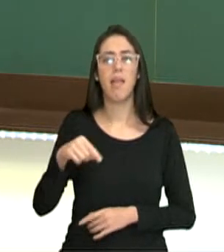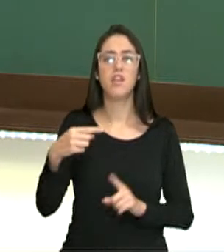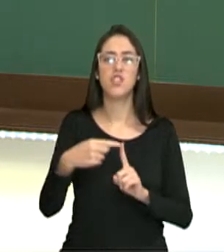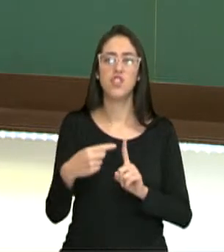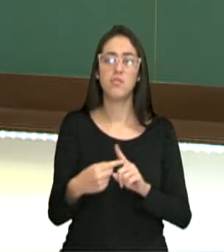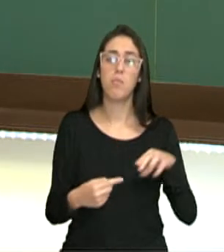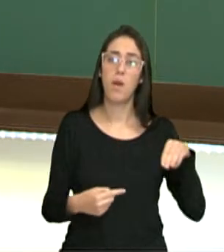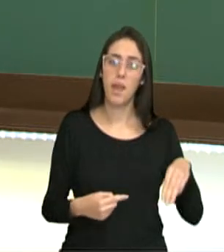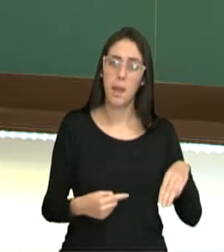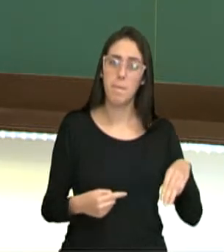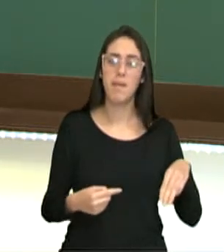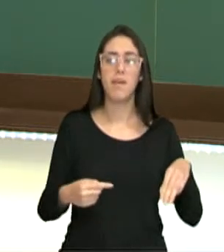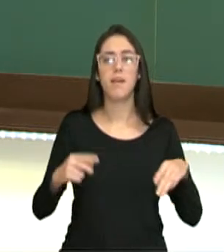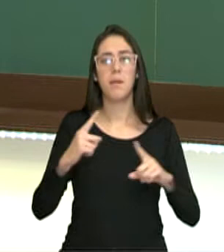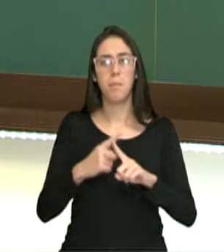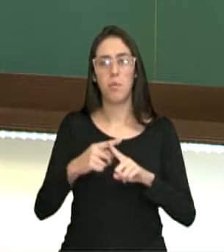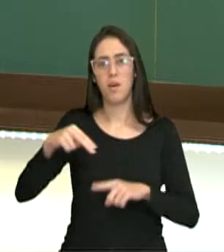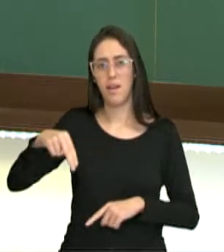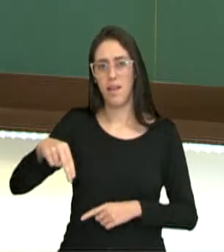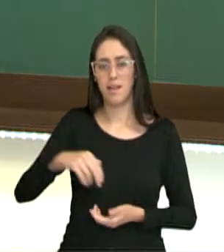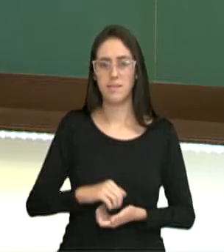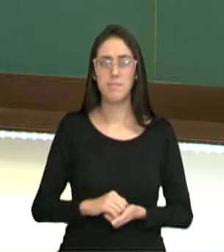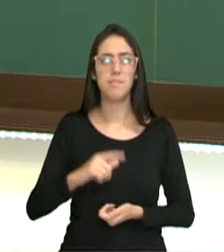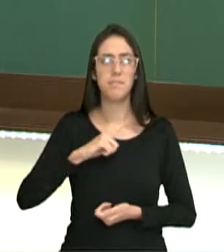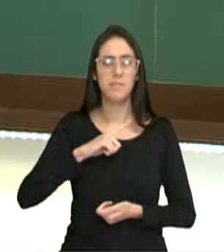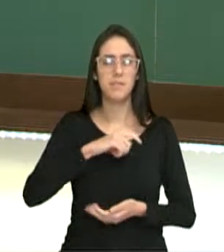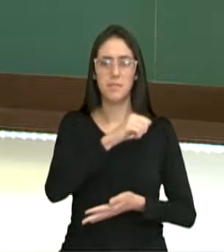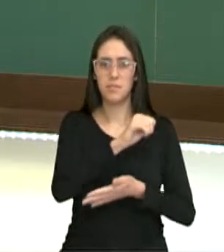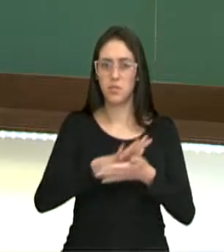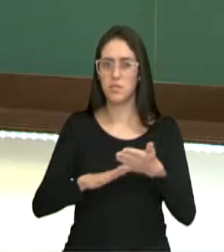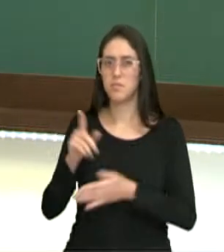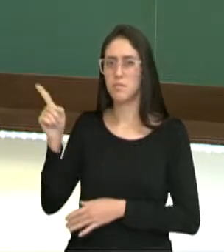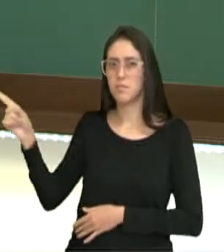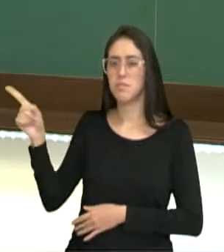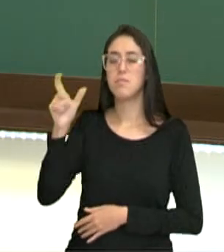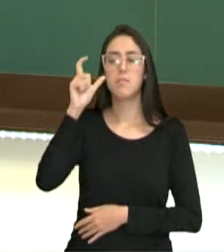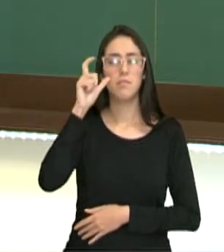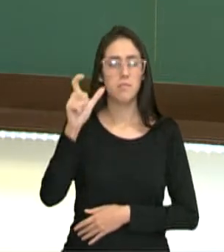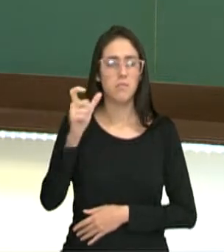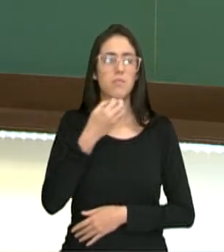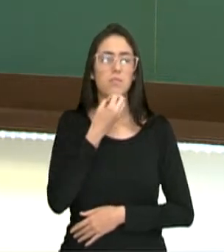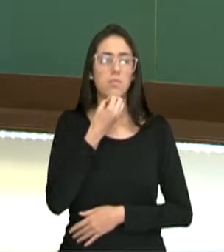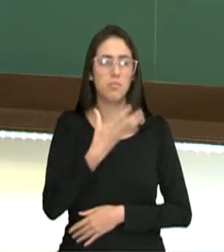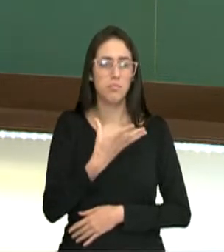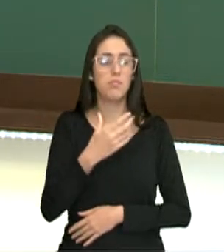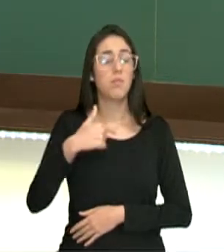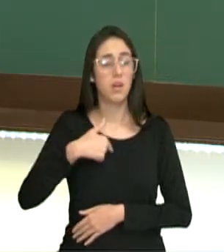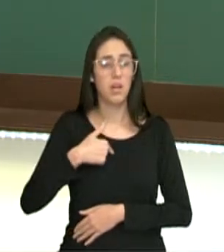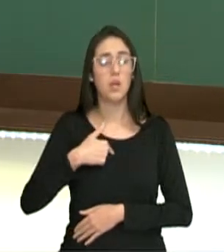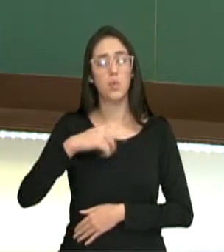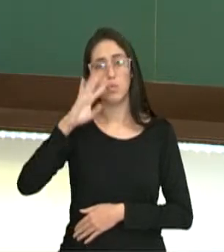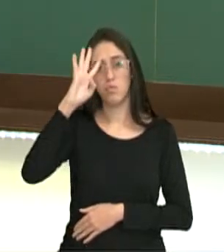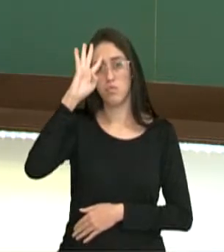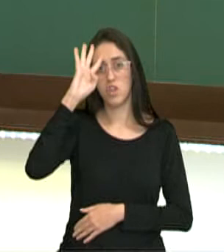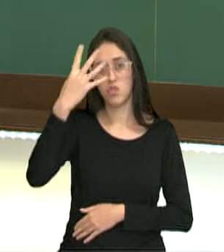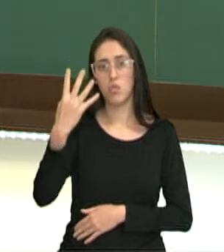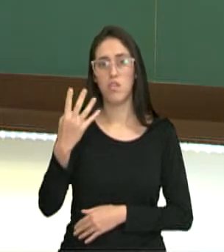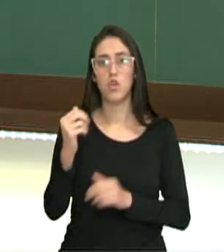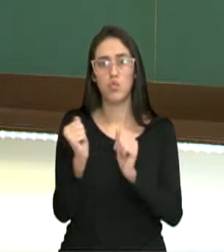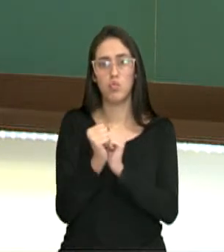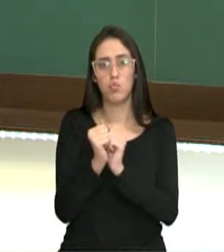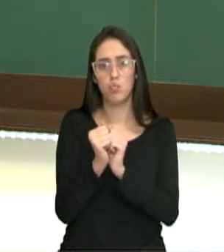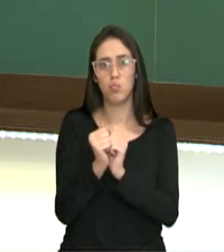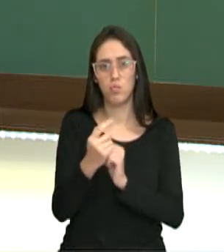Tá? Aqui vai ter um exercício muito interessante que eu vou resolver, nós vamos